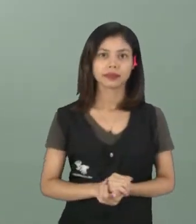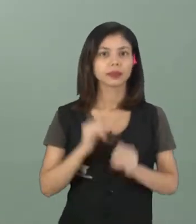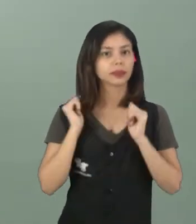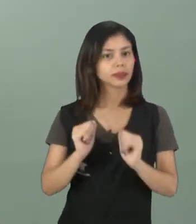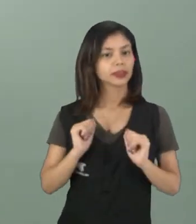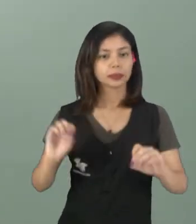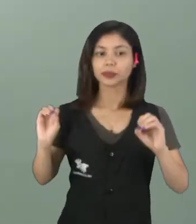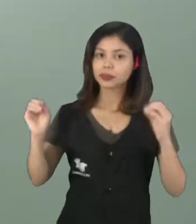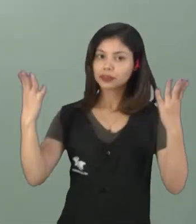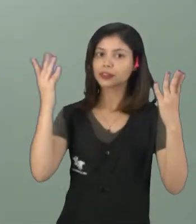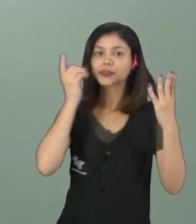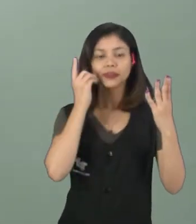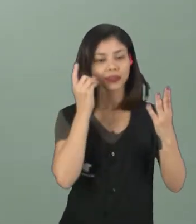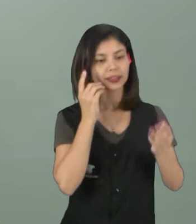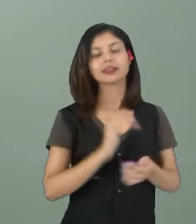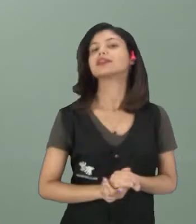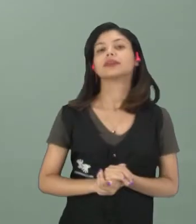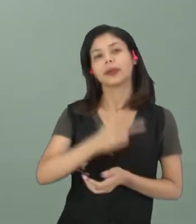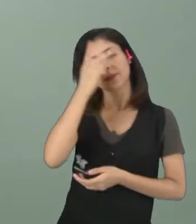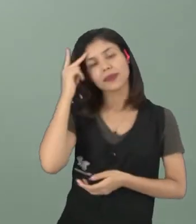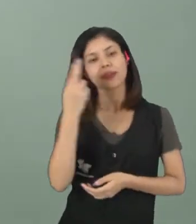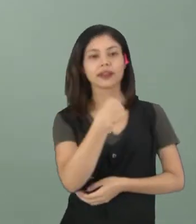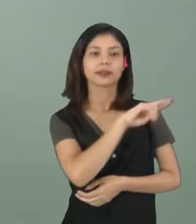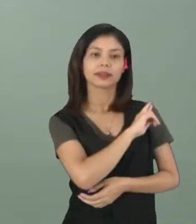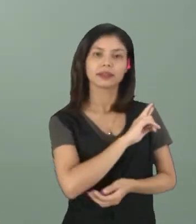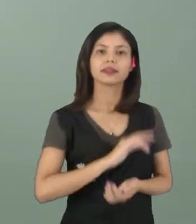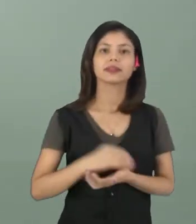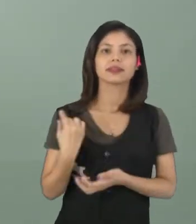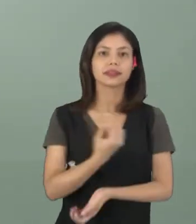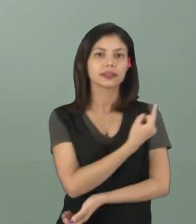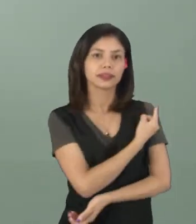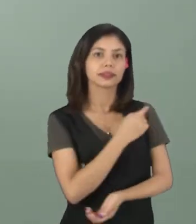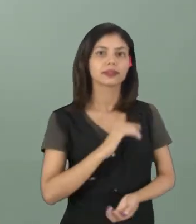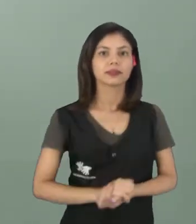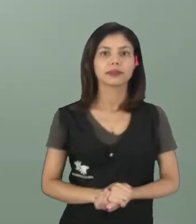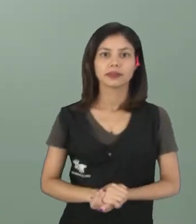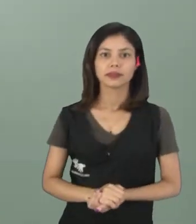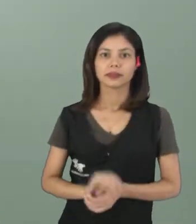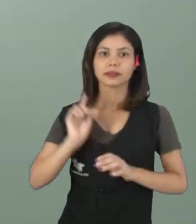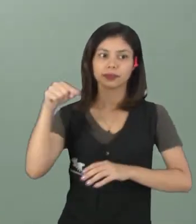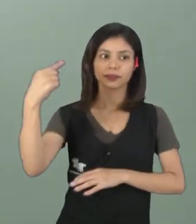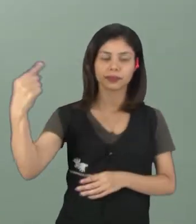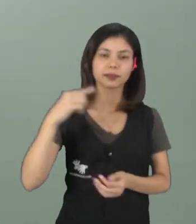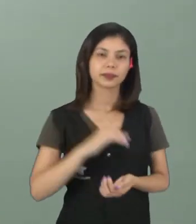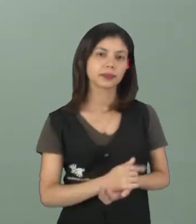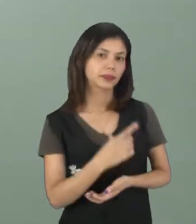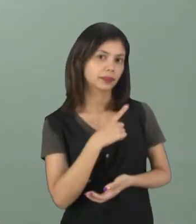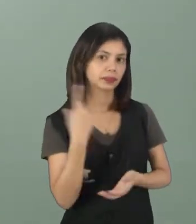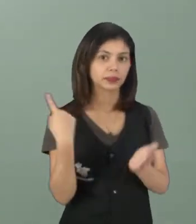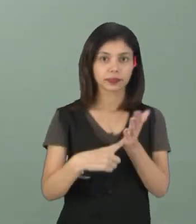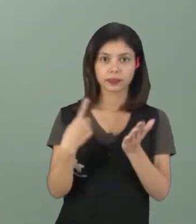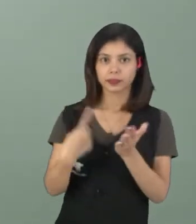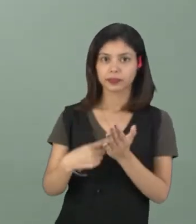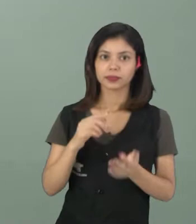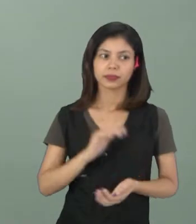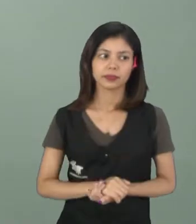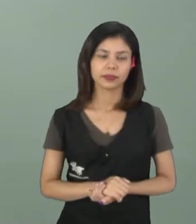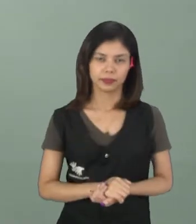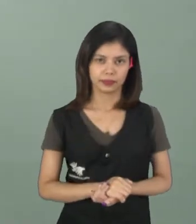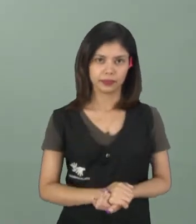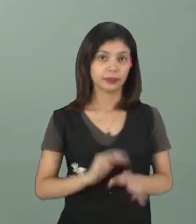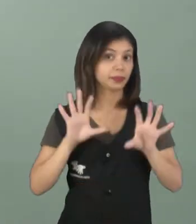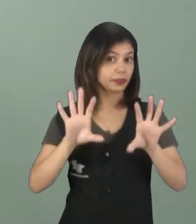podemos comemorar com aquela pessoa que é responsável pela gente aqui Aquelas que nós temos consideração